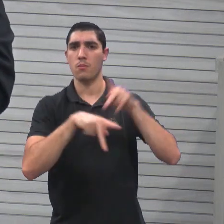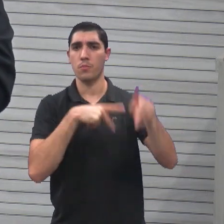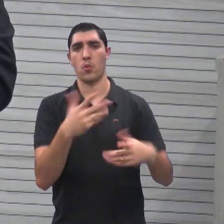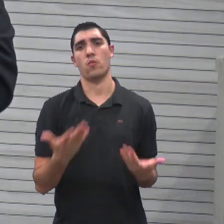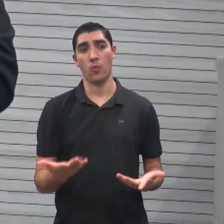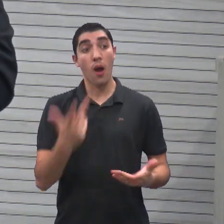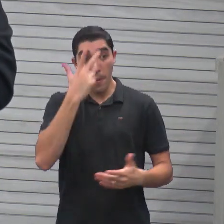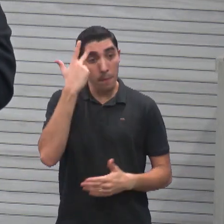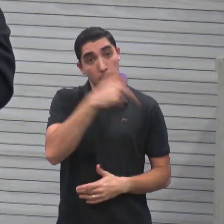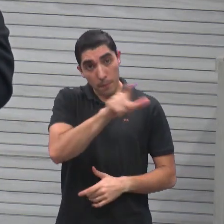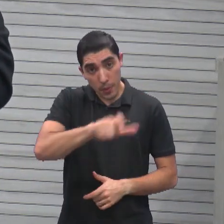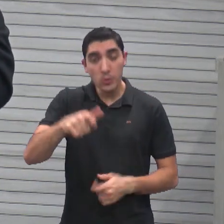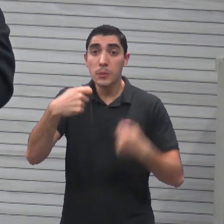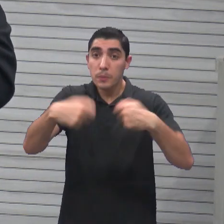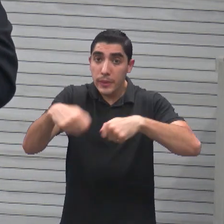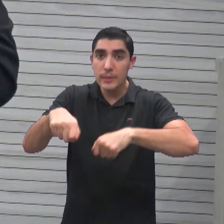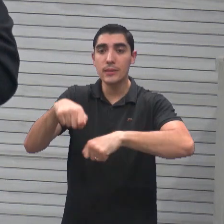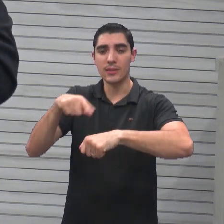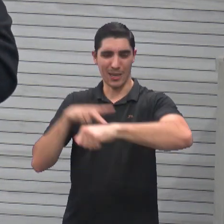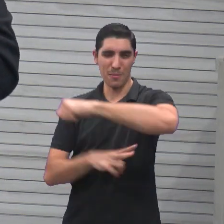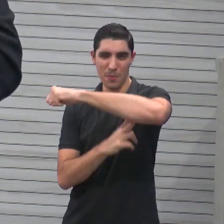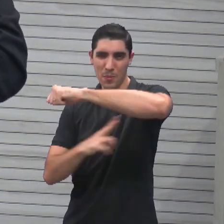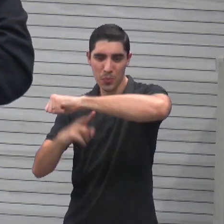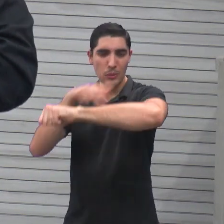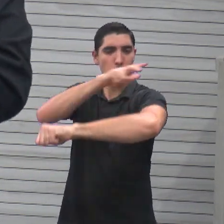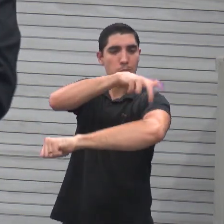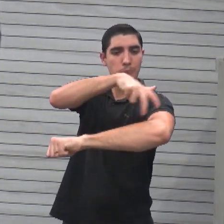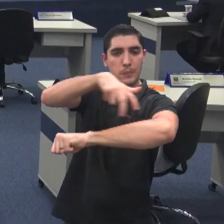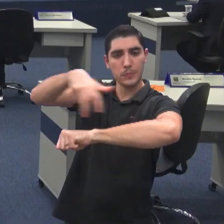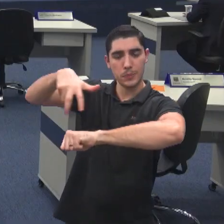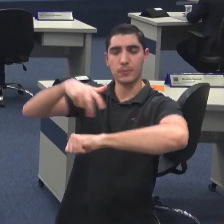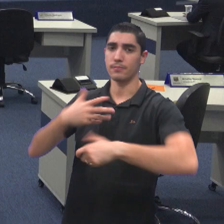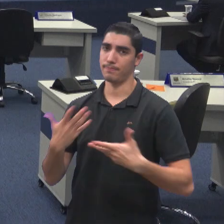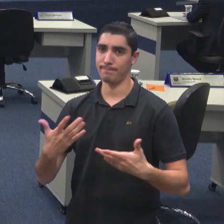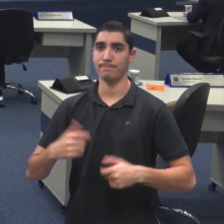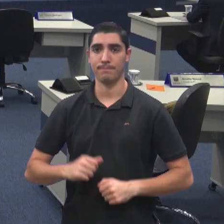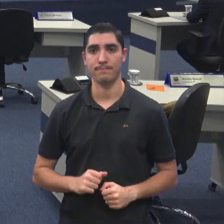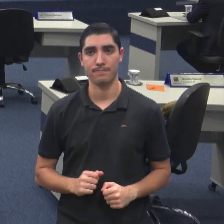a pé para passar nessa ponte, que é a Ponte Minas Gerais.